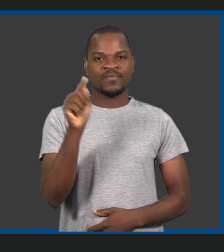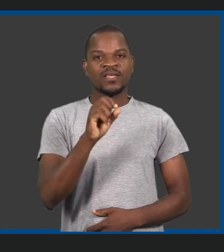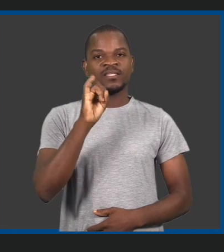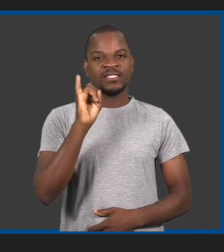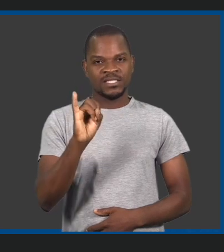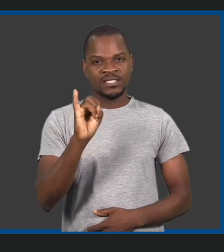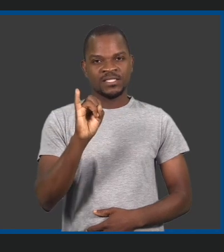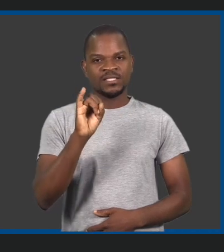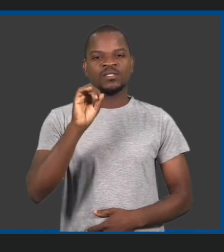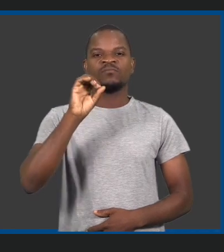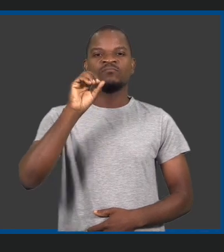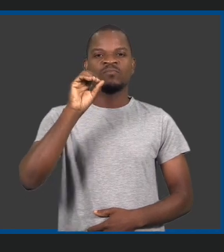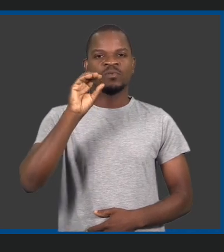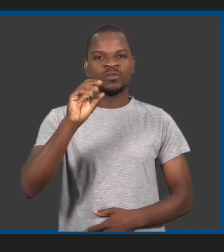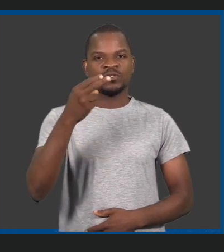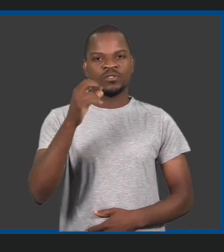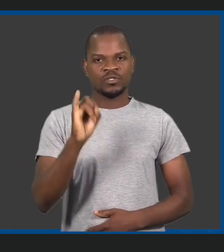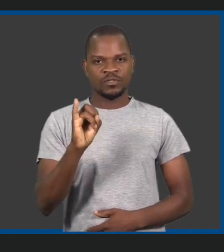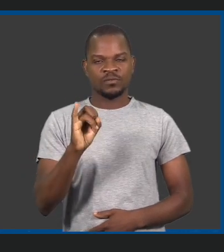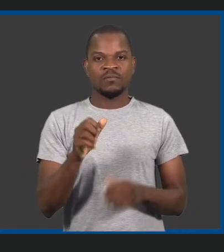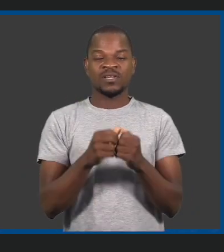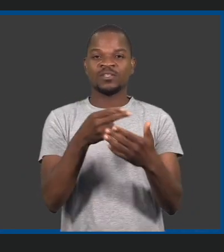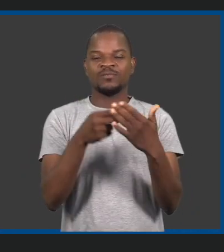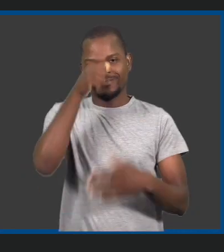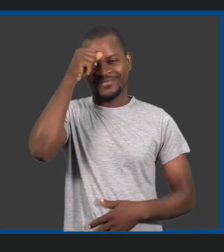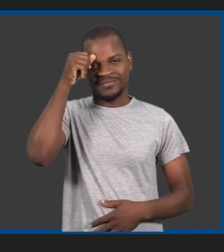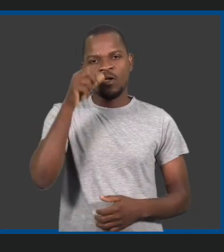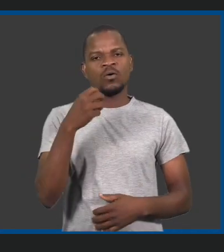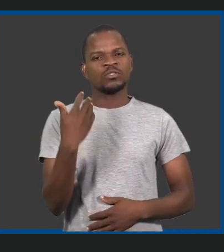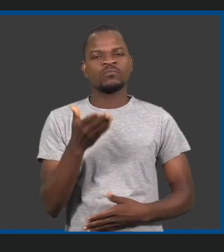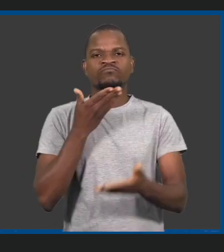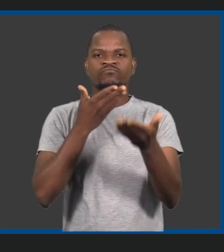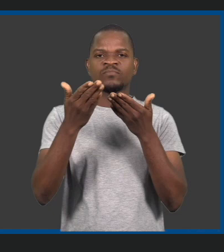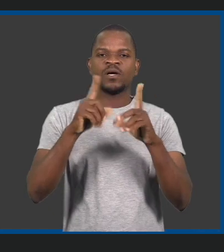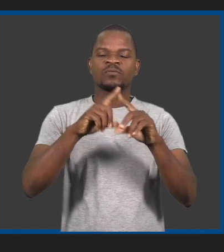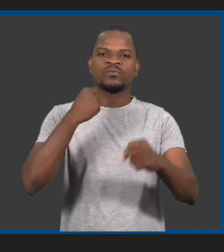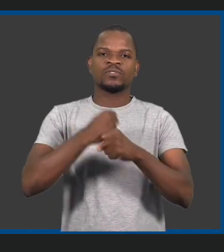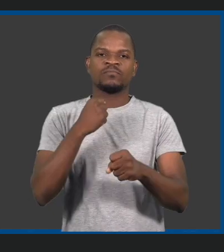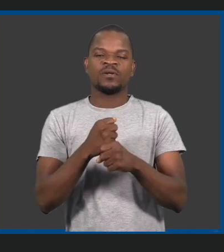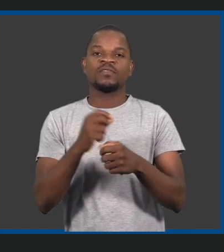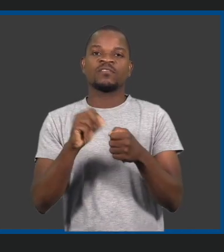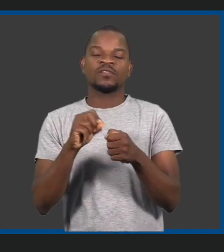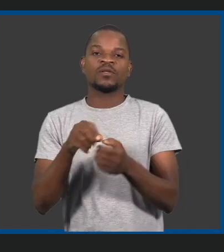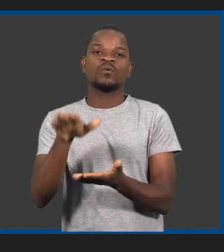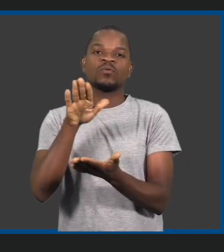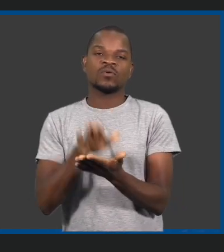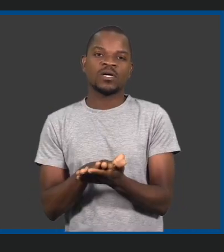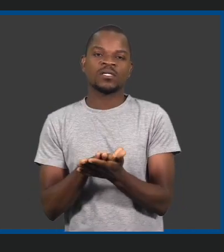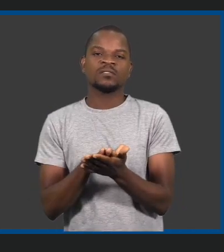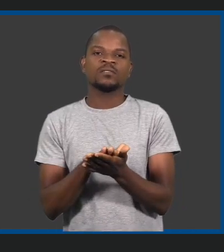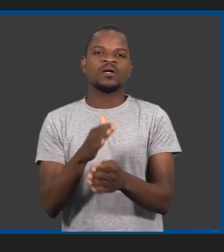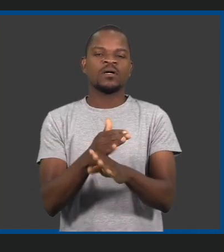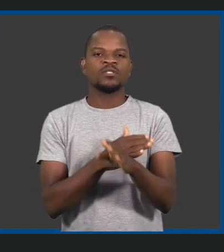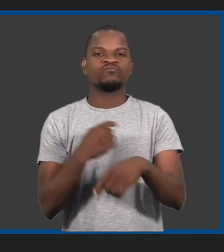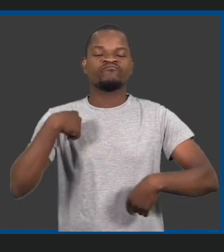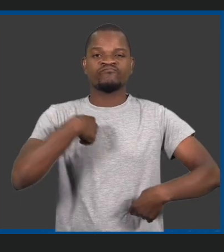Sou Tchee, um nome muito complicado. Mas conversamos, sobretudo, dos trabalhos que estão sendo feitos a nível da zona